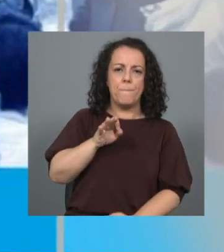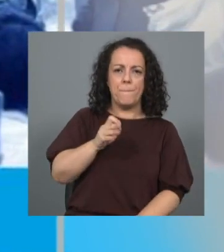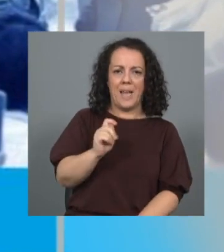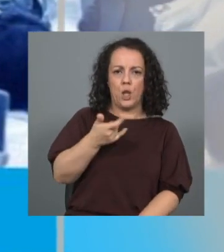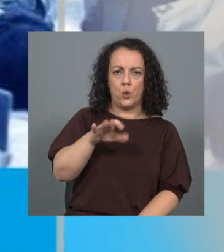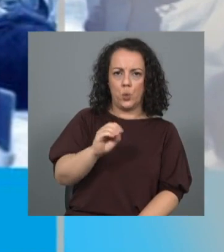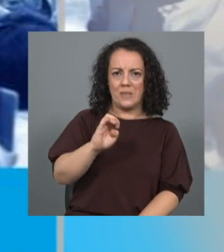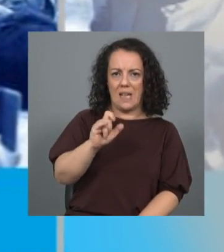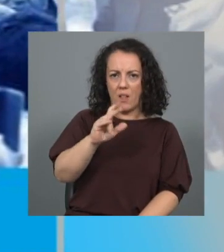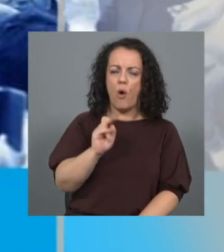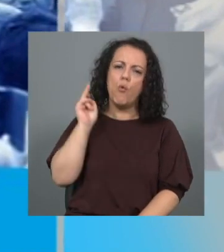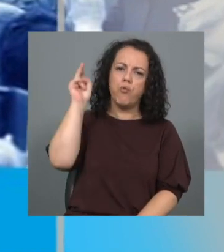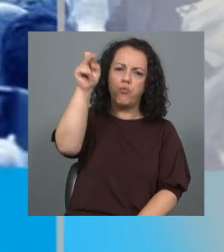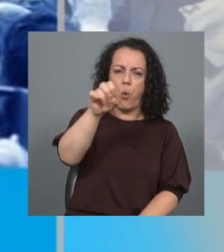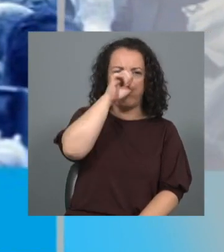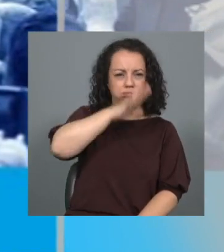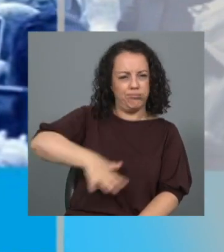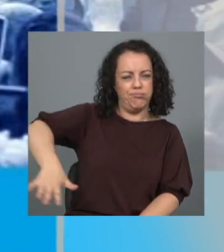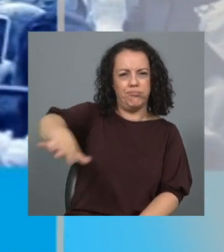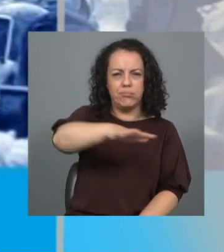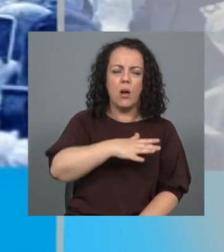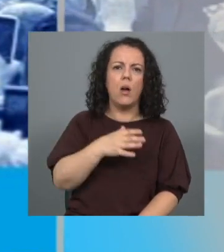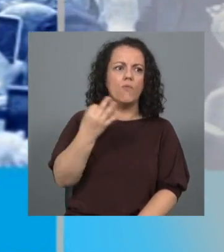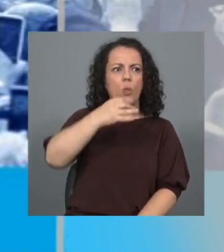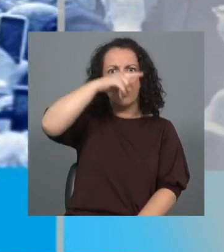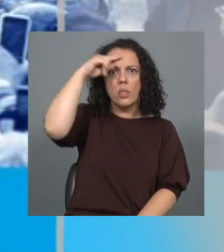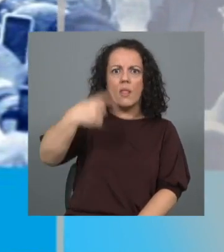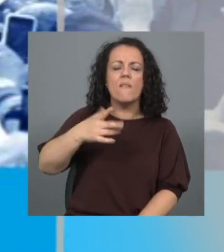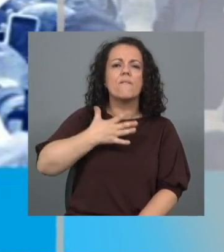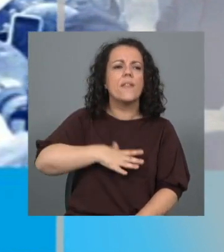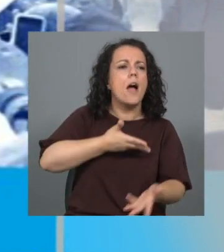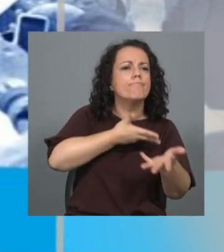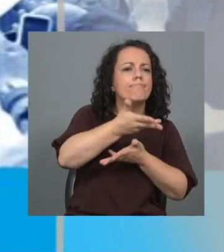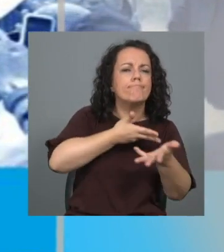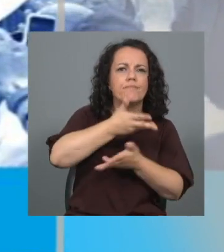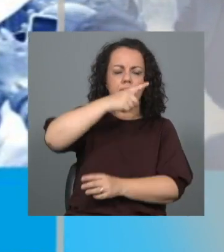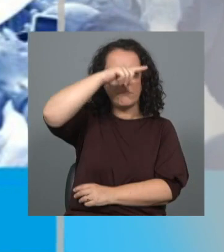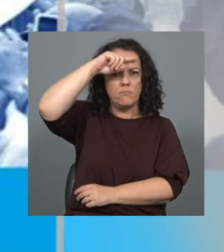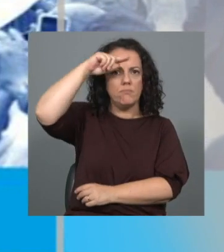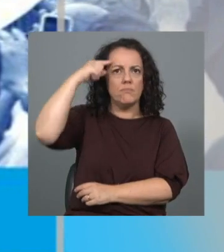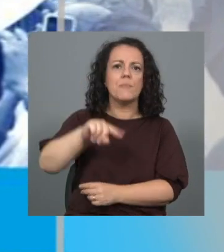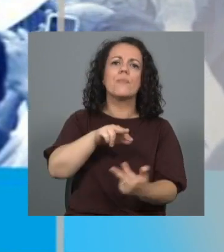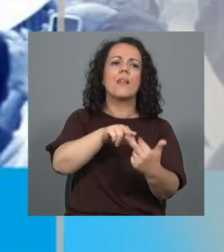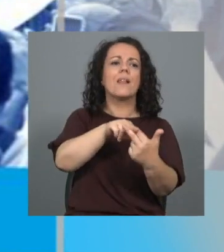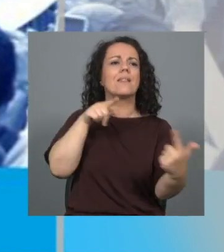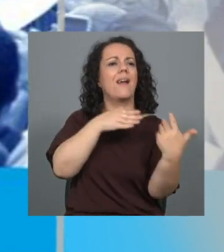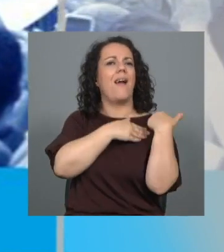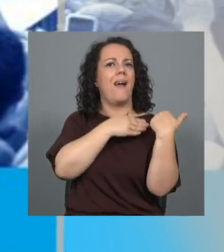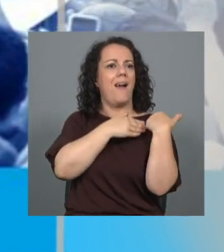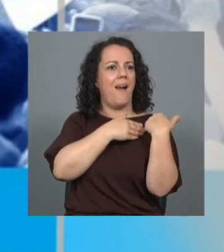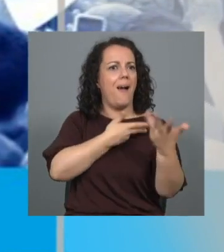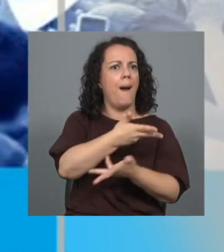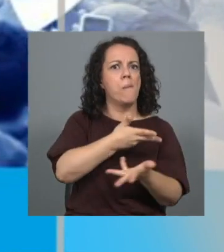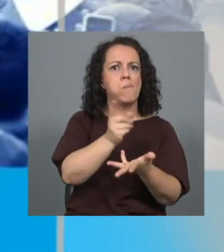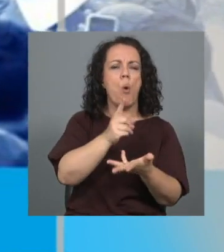andou naquela zona, teve imensa dificuldade em falar, curiosamente, com autarcas, que agora